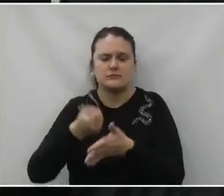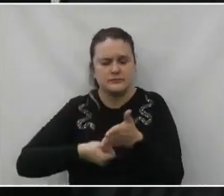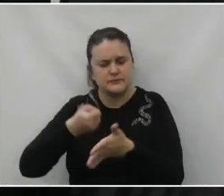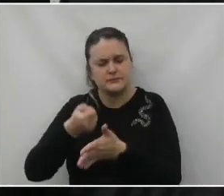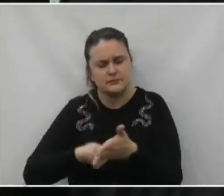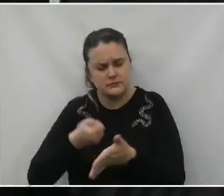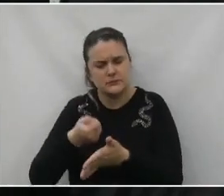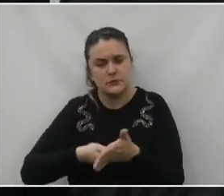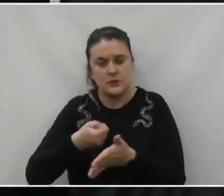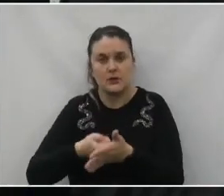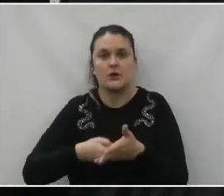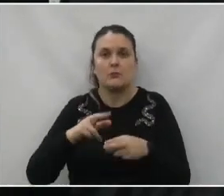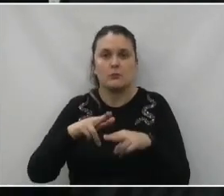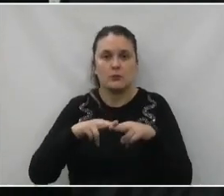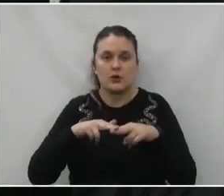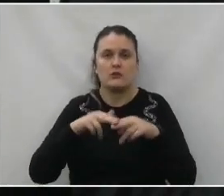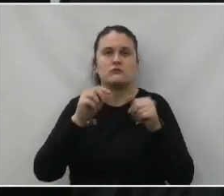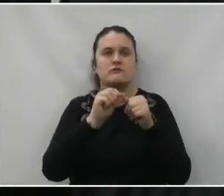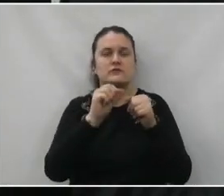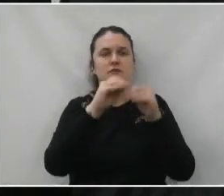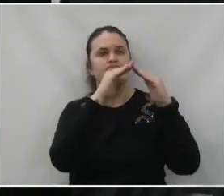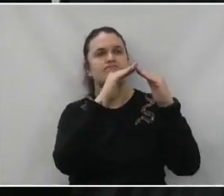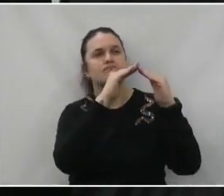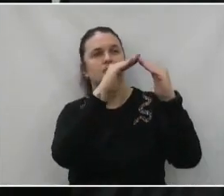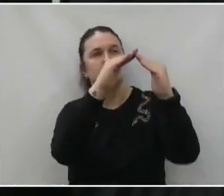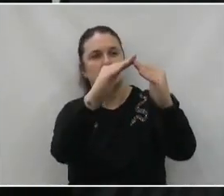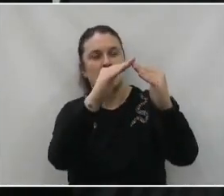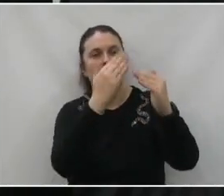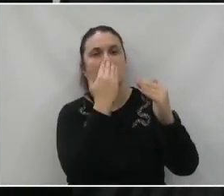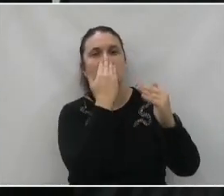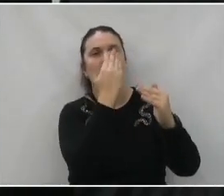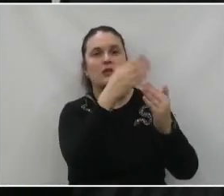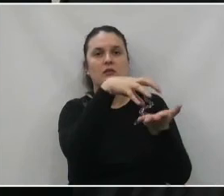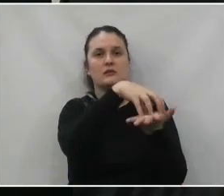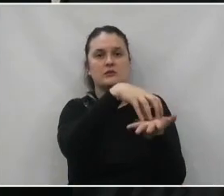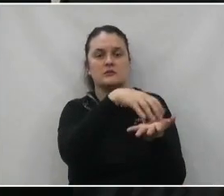luta grande pela cobertura na frente dos postos de saúde